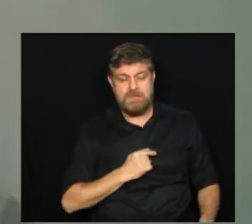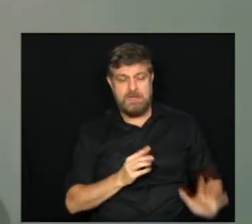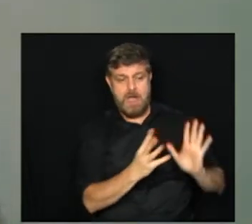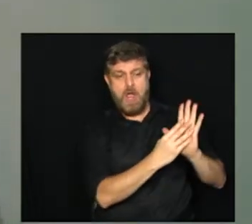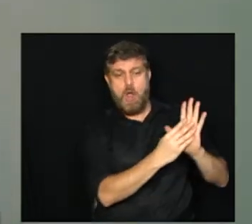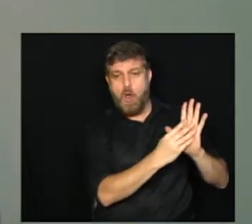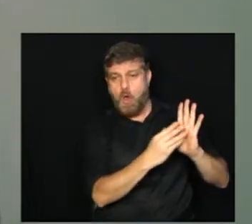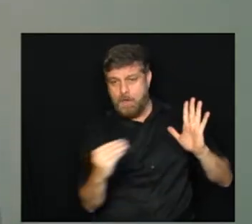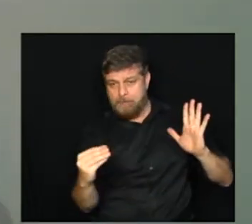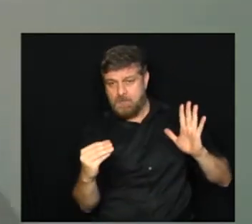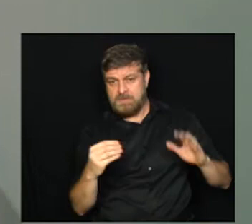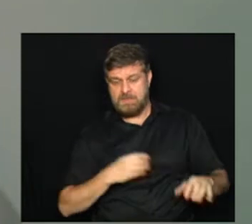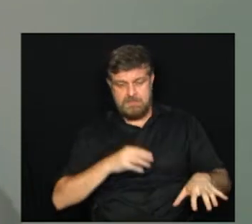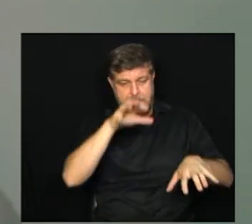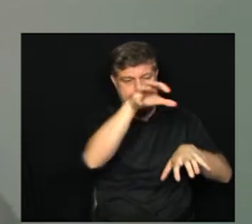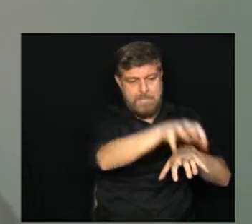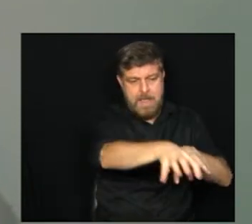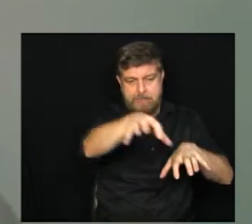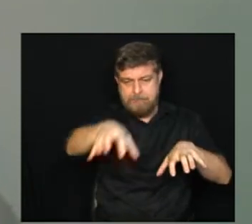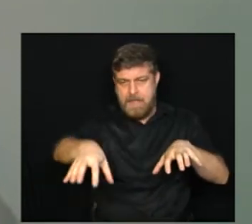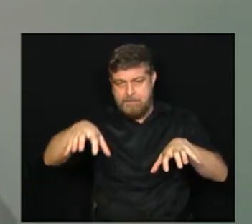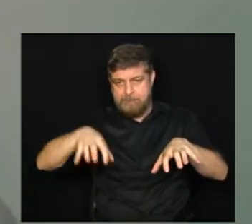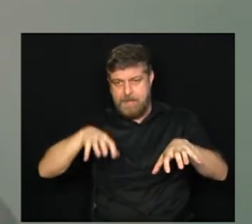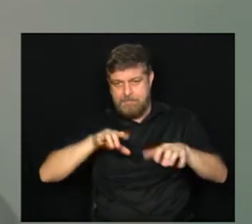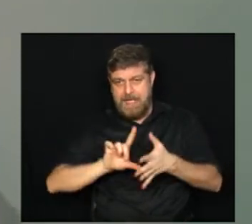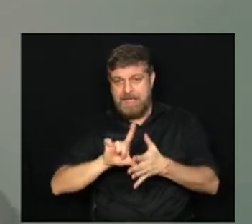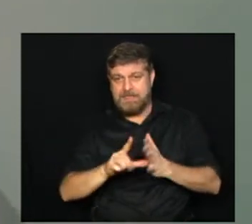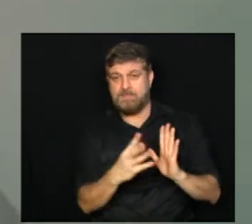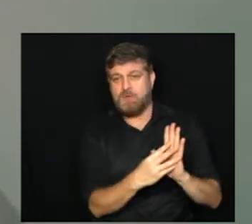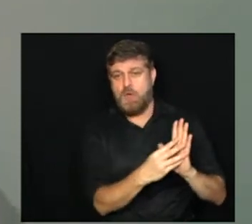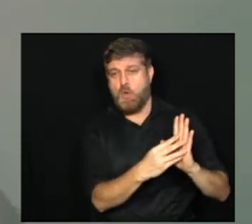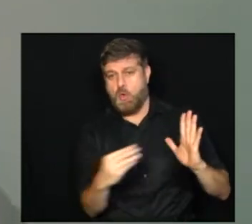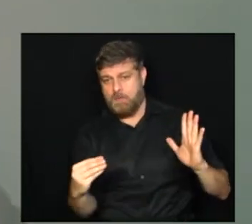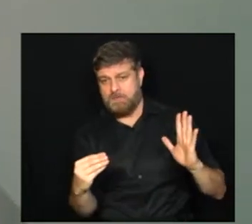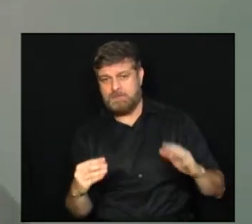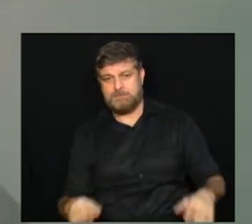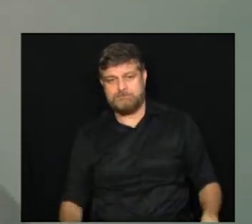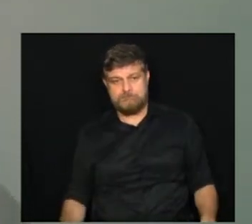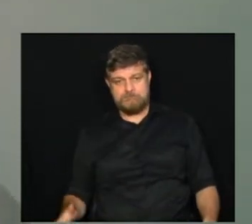para outras regiões da cidade. Então,